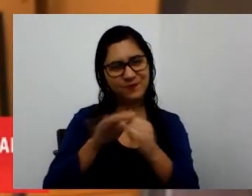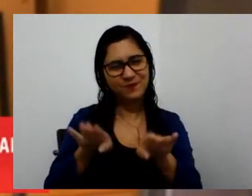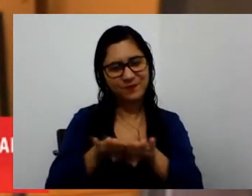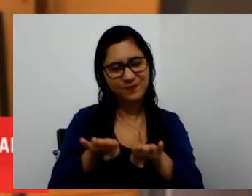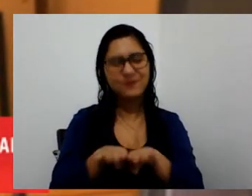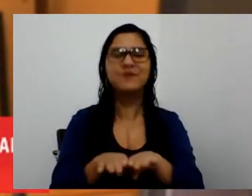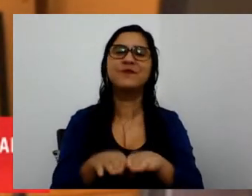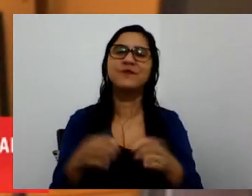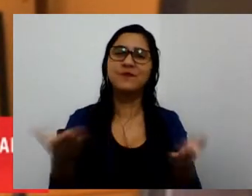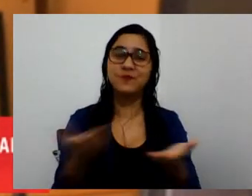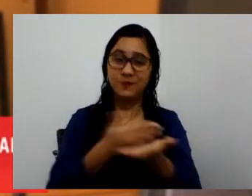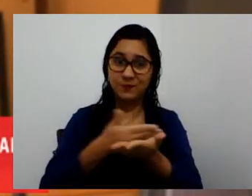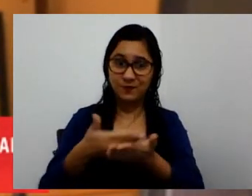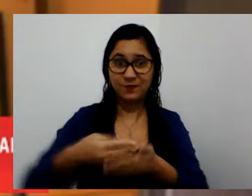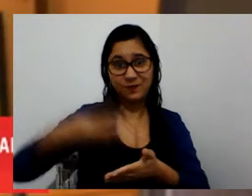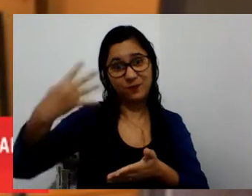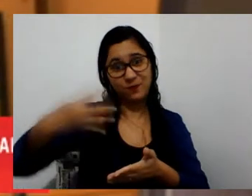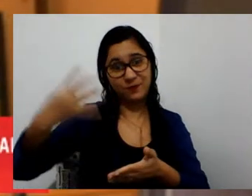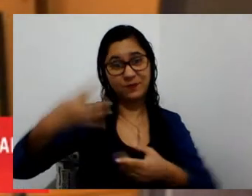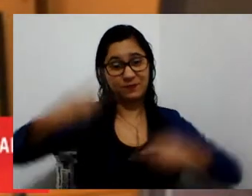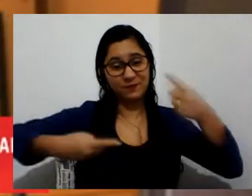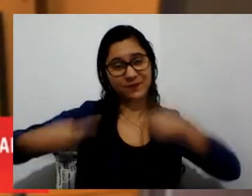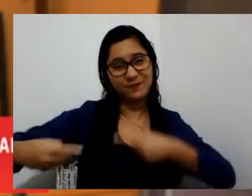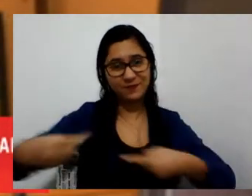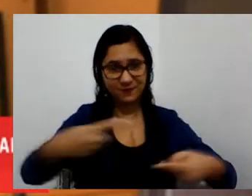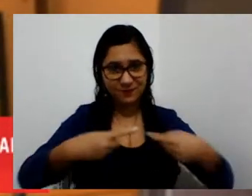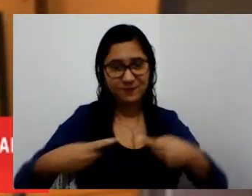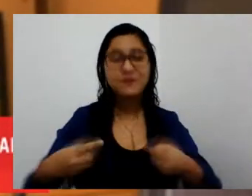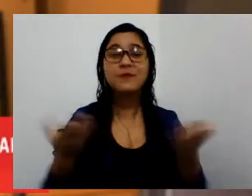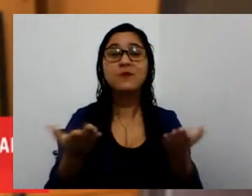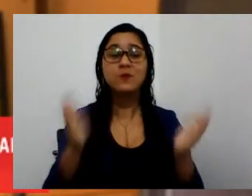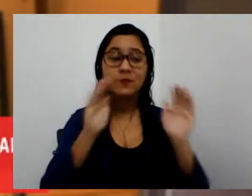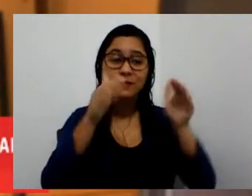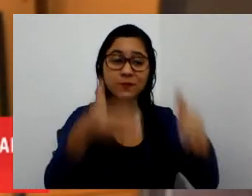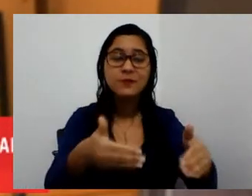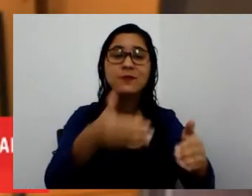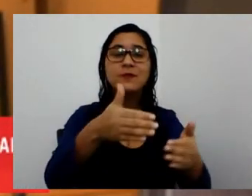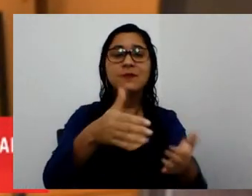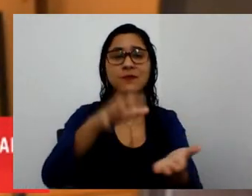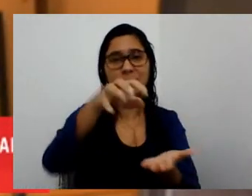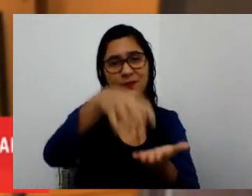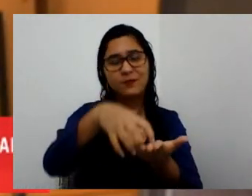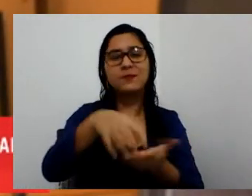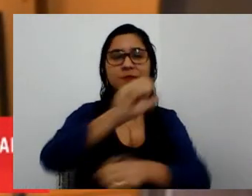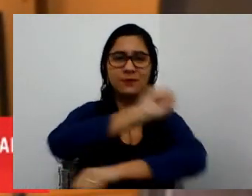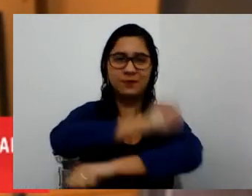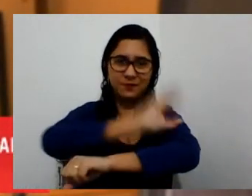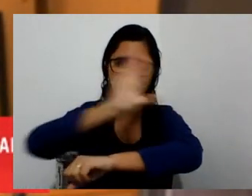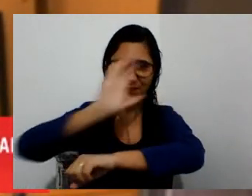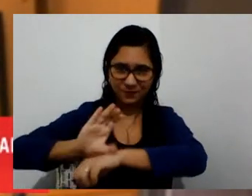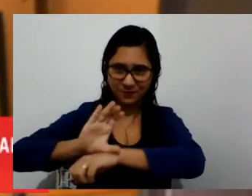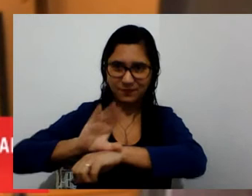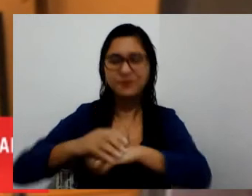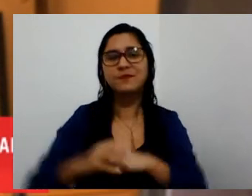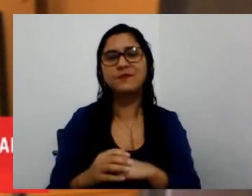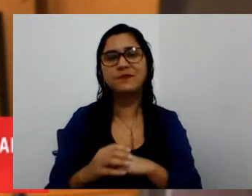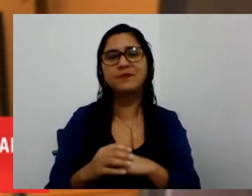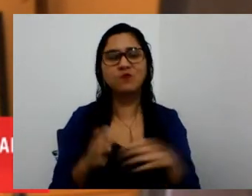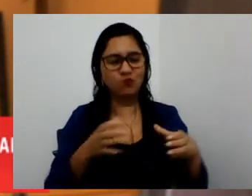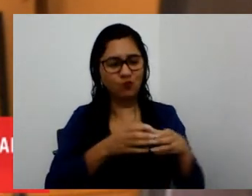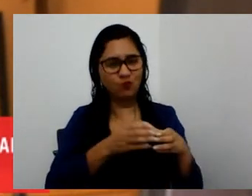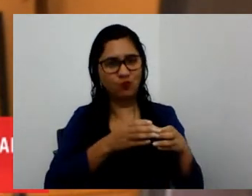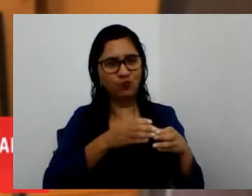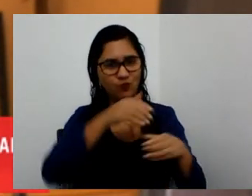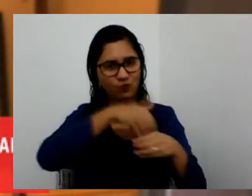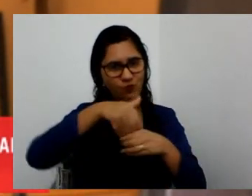dar início ao quarto debate, este direcionado ao campus de São Carlos. Em nome da Comissão